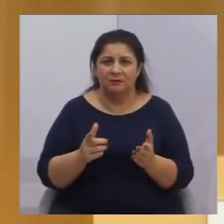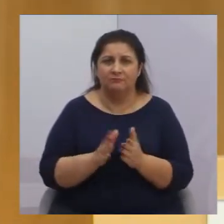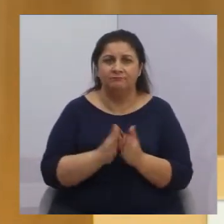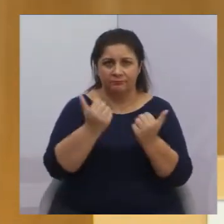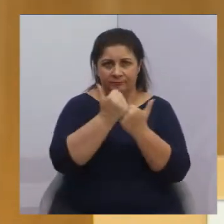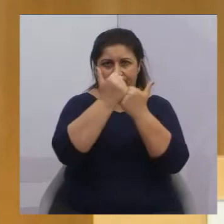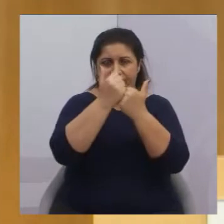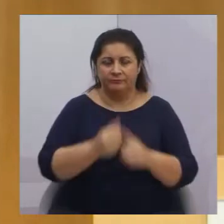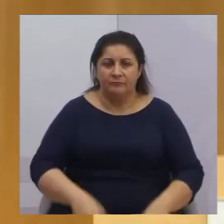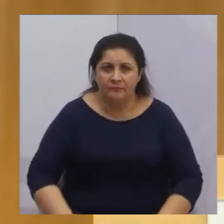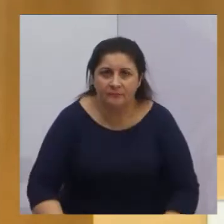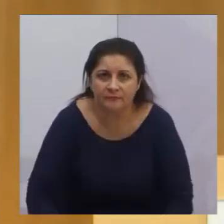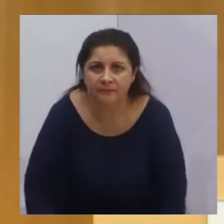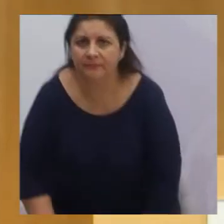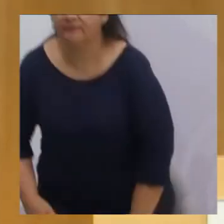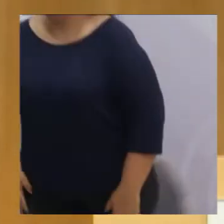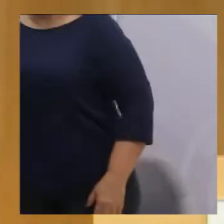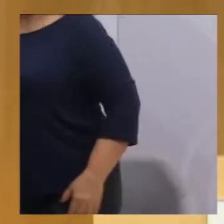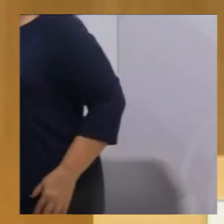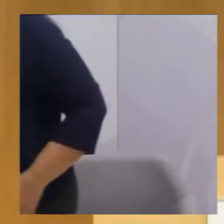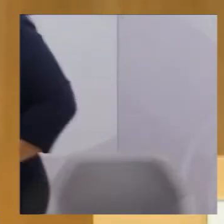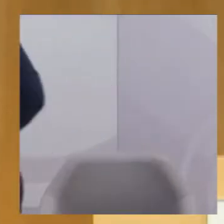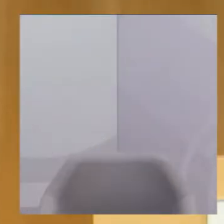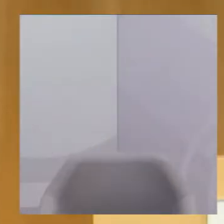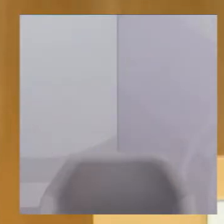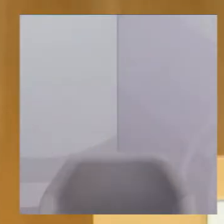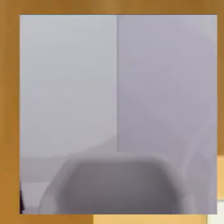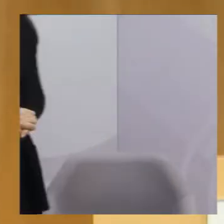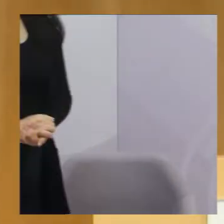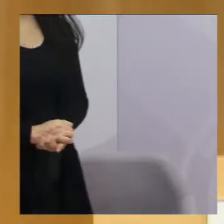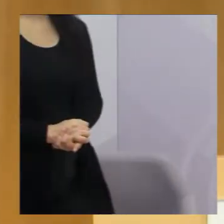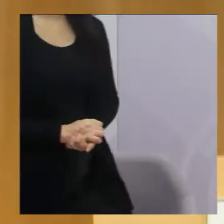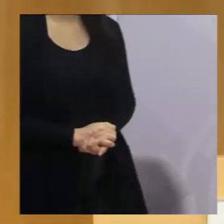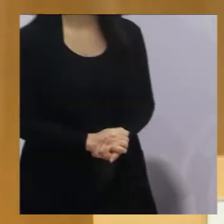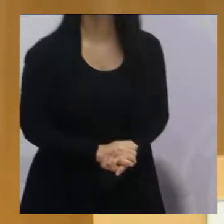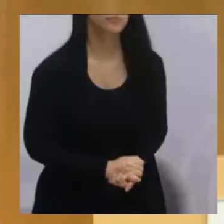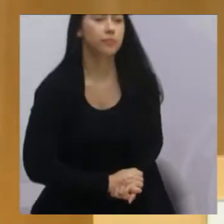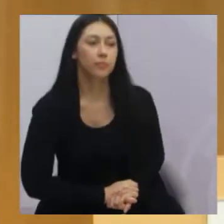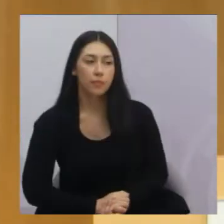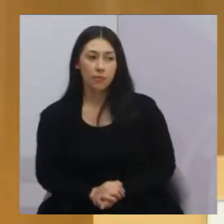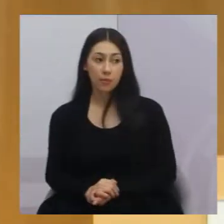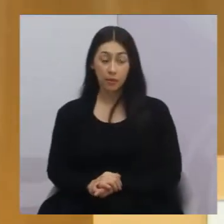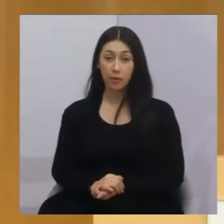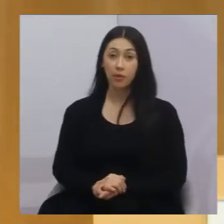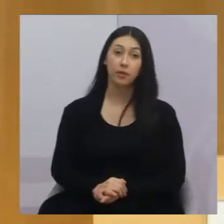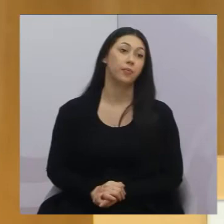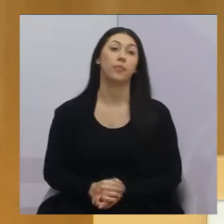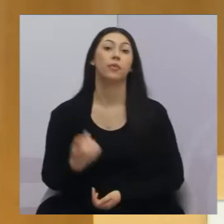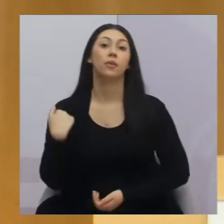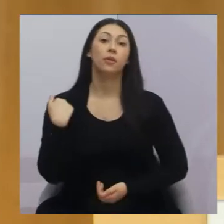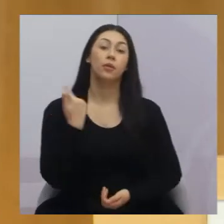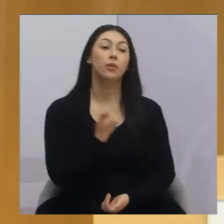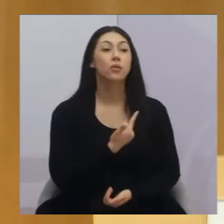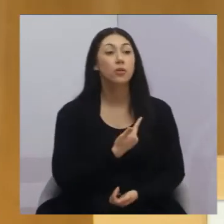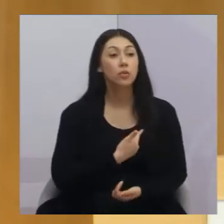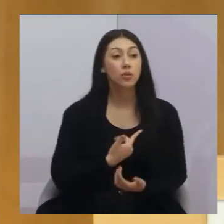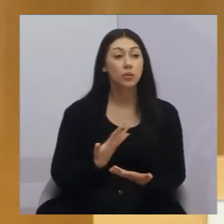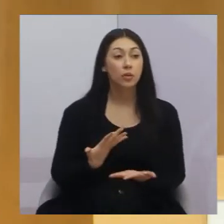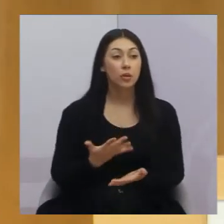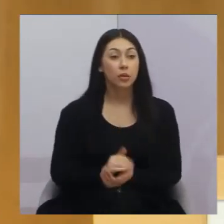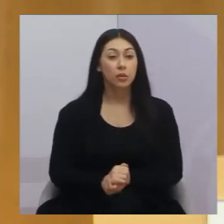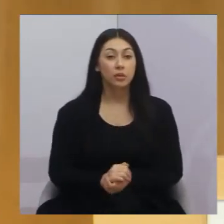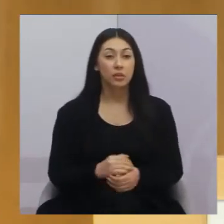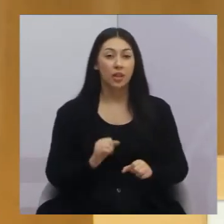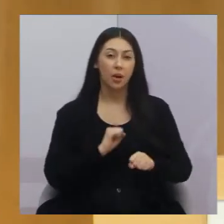não, desde que mundo é mundo, né? Mas hoje ainda mais. Mas hoje, nós, pós-pandemia, também nos reinventamos como